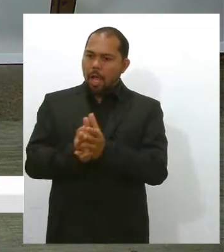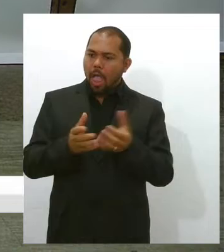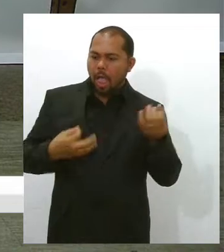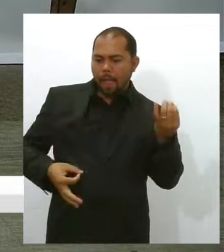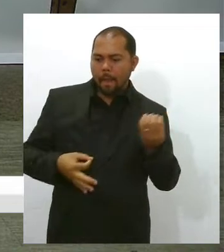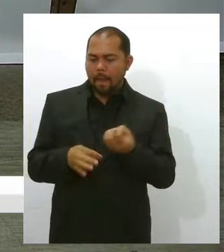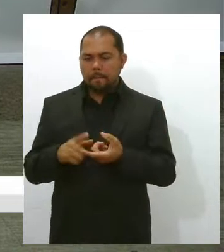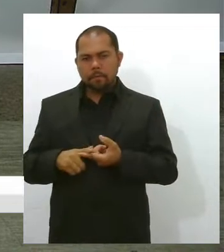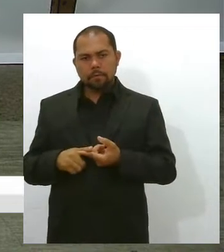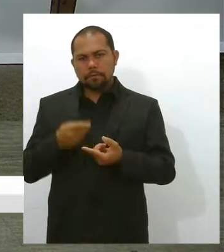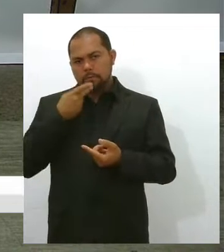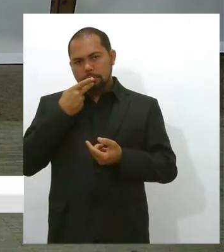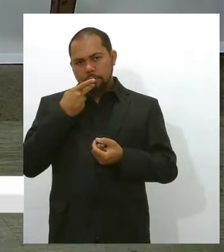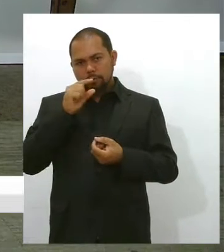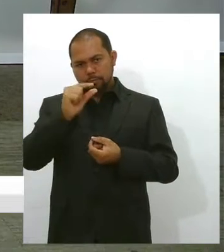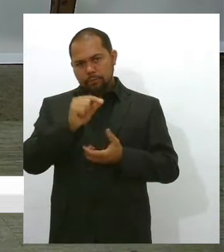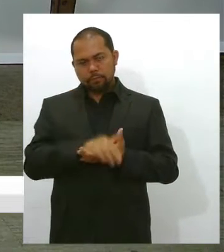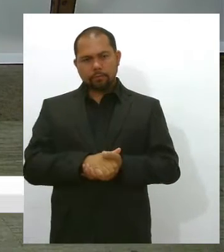pessoas também.